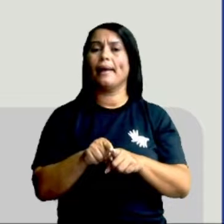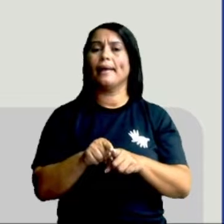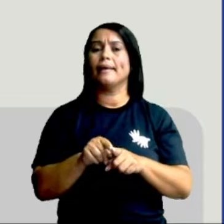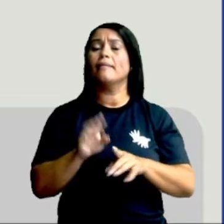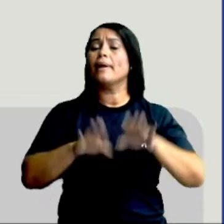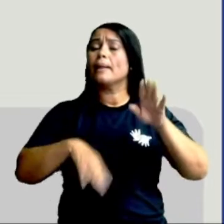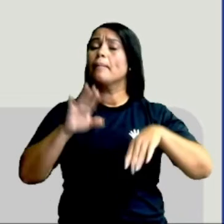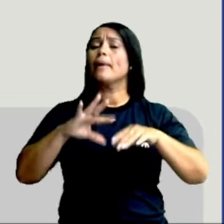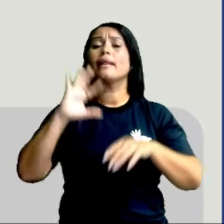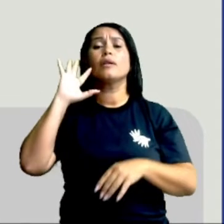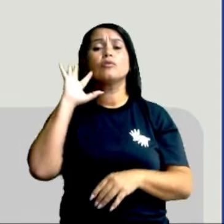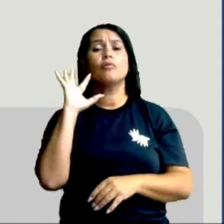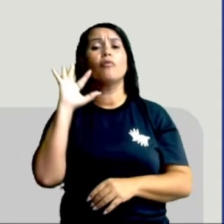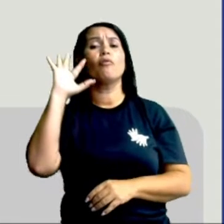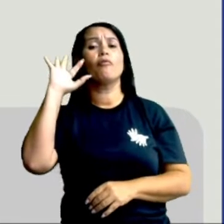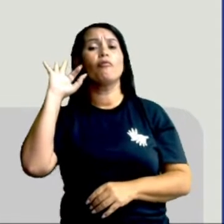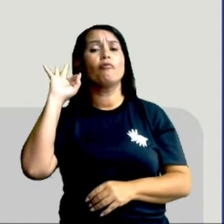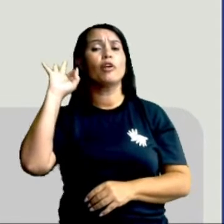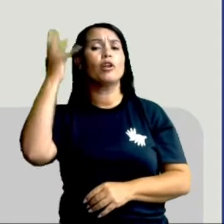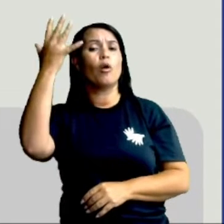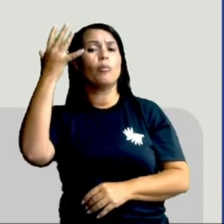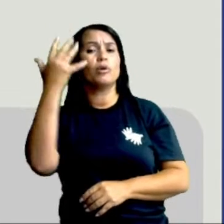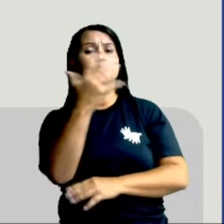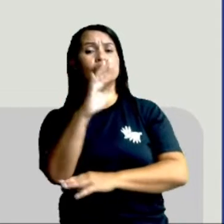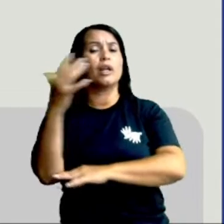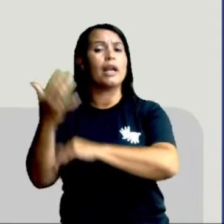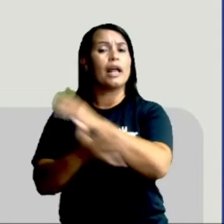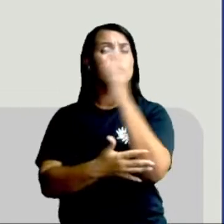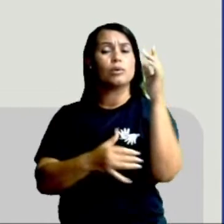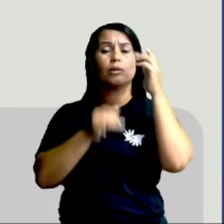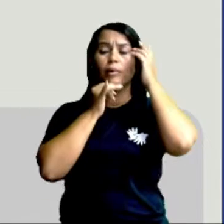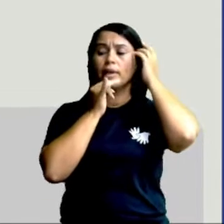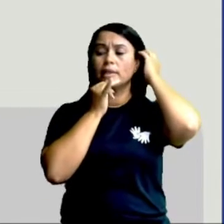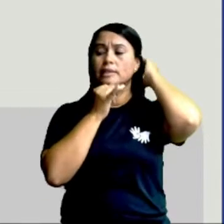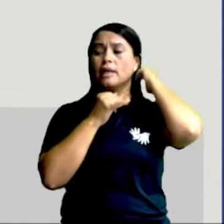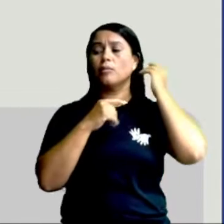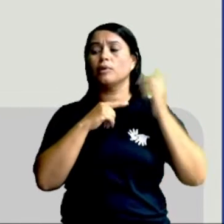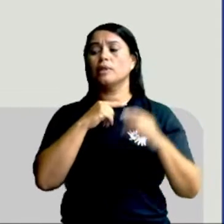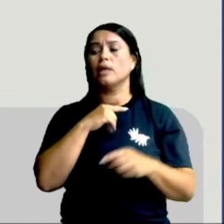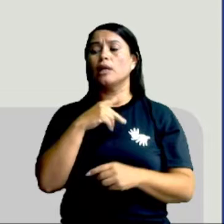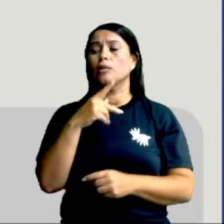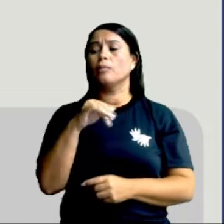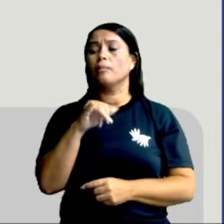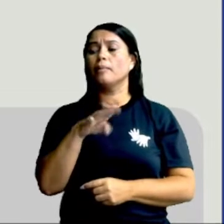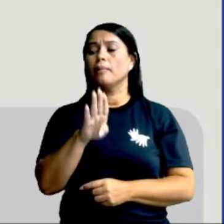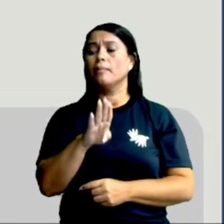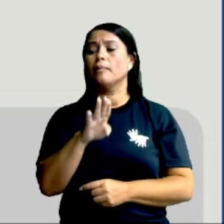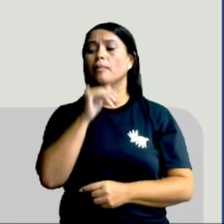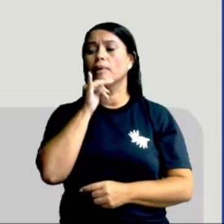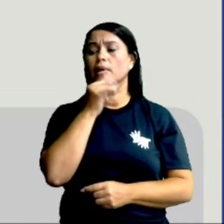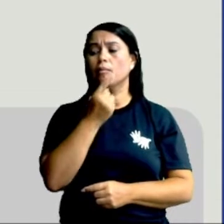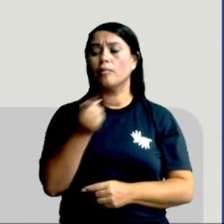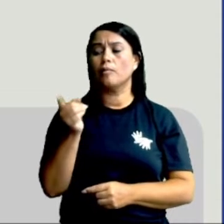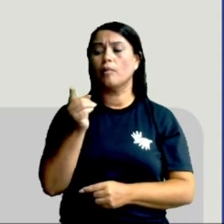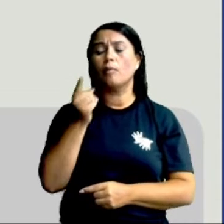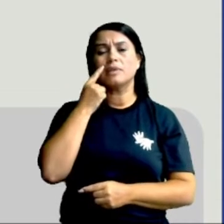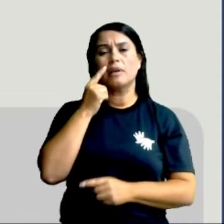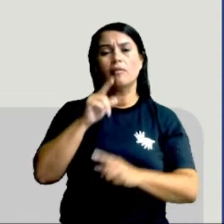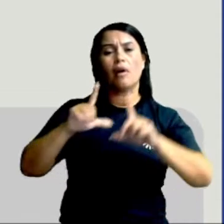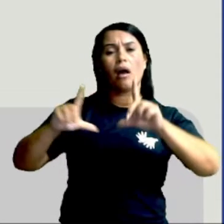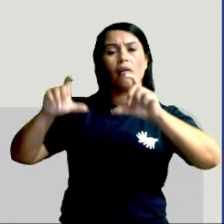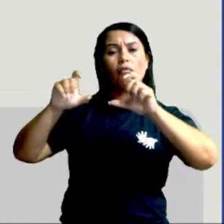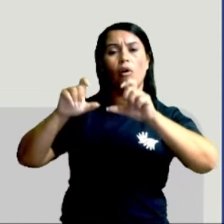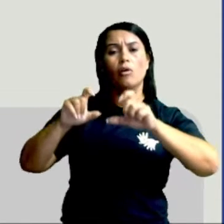da natureza, como por exemplo do clima. Então, temos aqui exemplo, né? A foto aqui mostra o tipo de